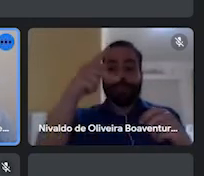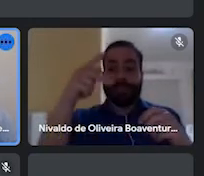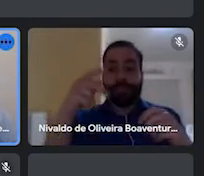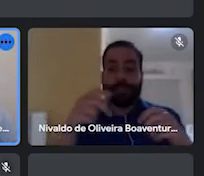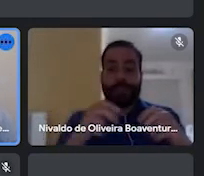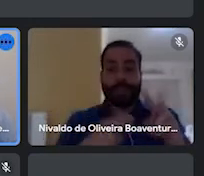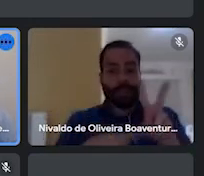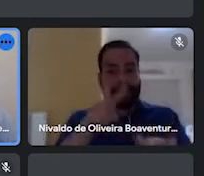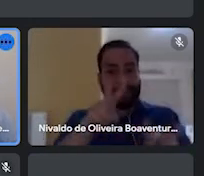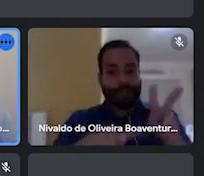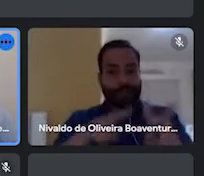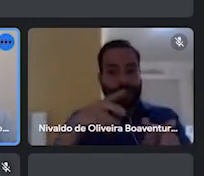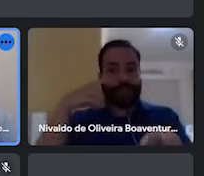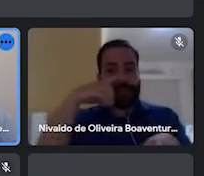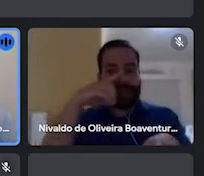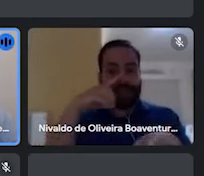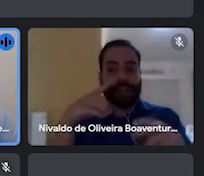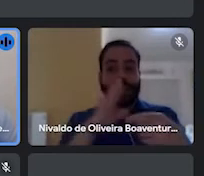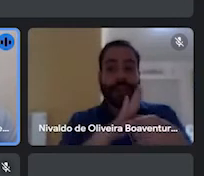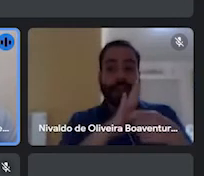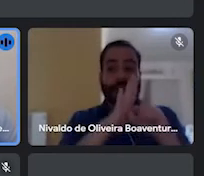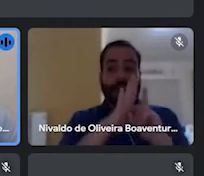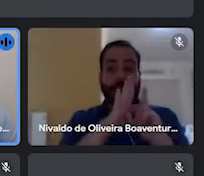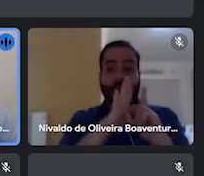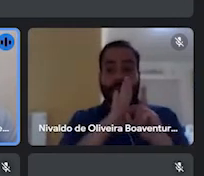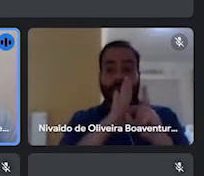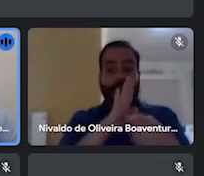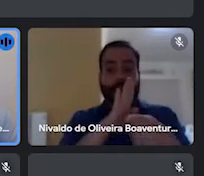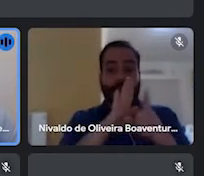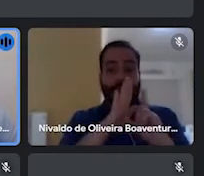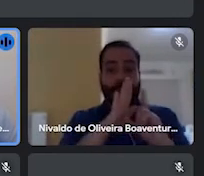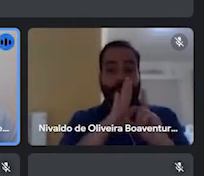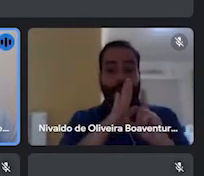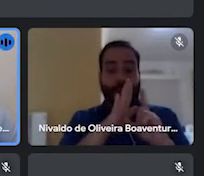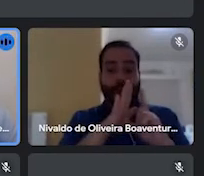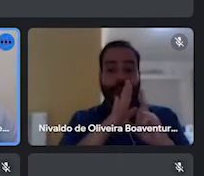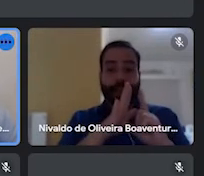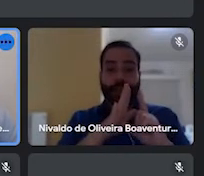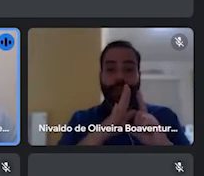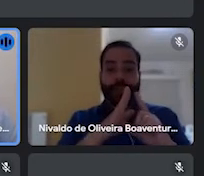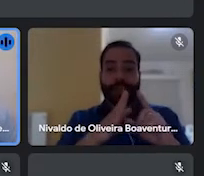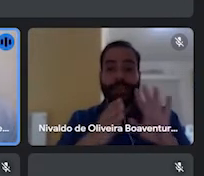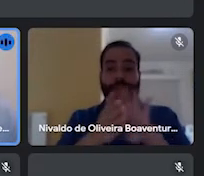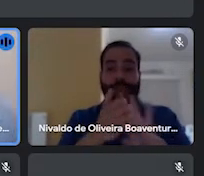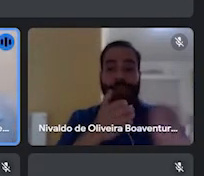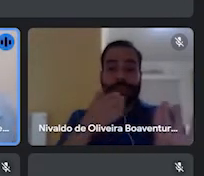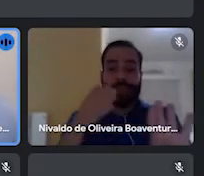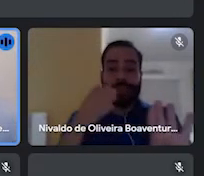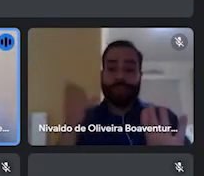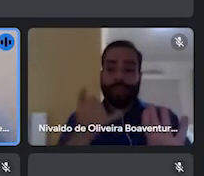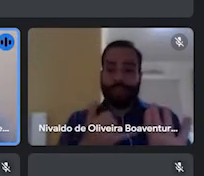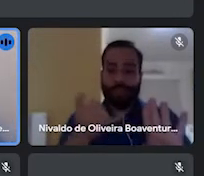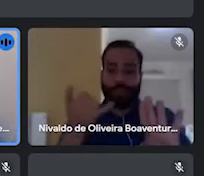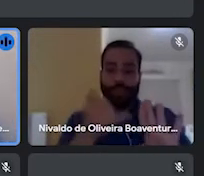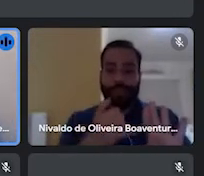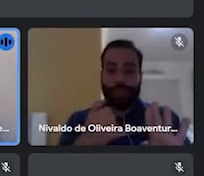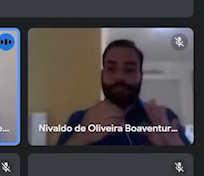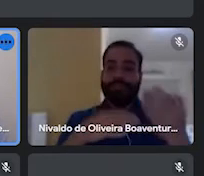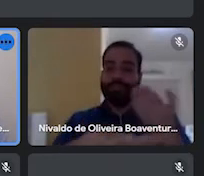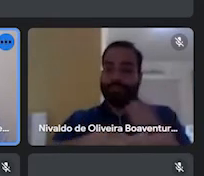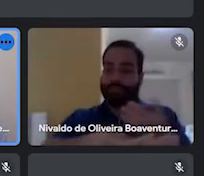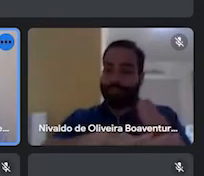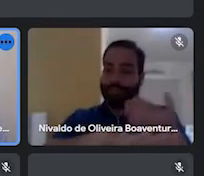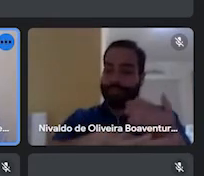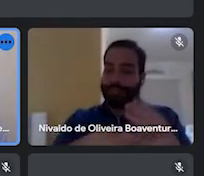risco, desenvolvidos com circuito desenergizado e respectivos procedimentos de trabalho.